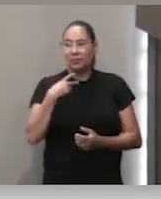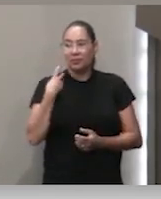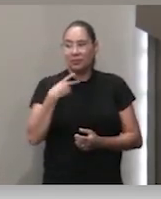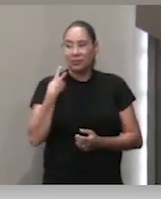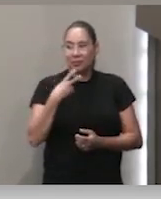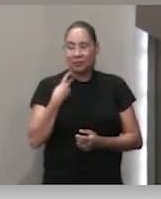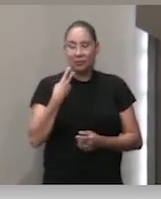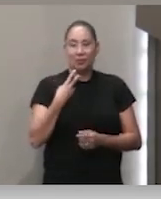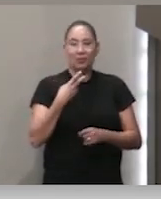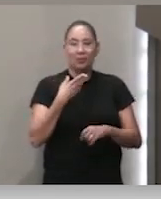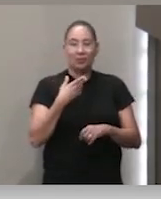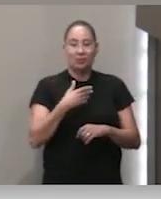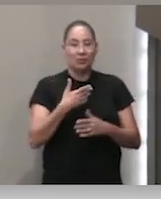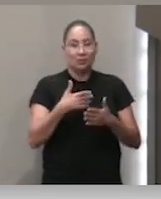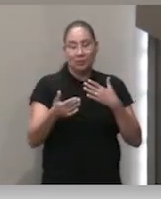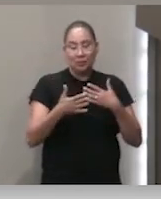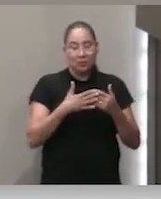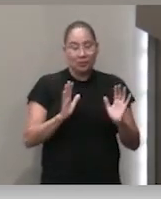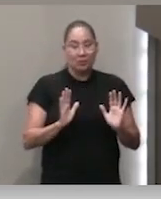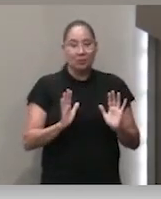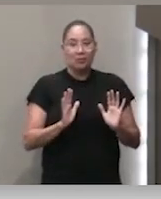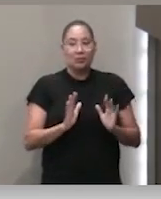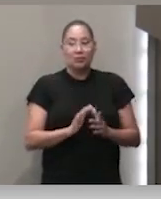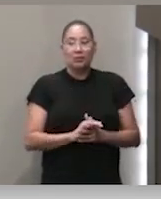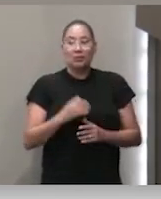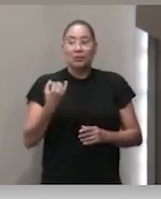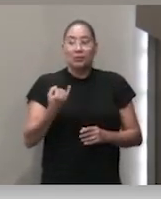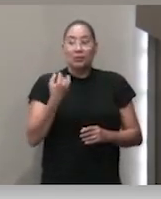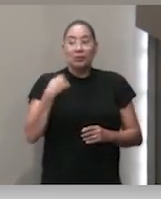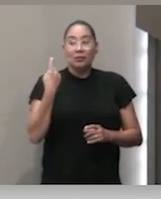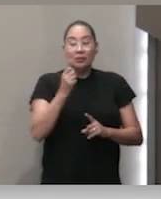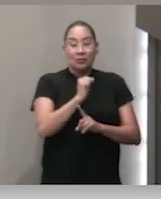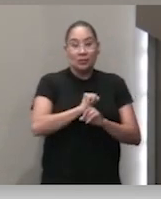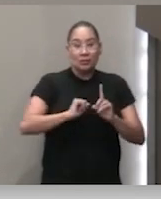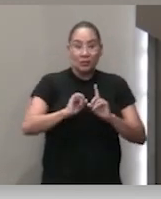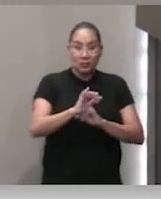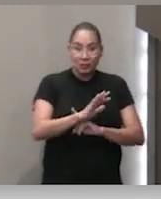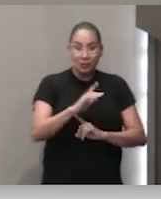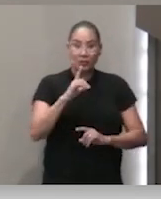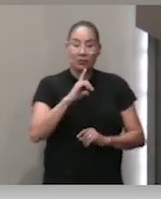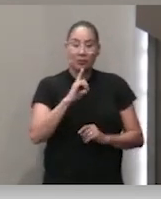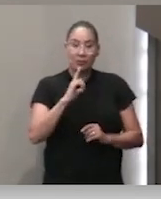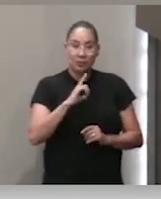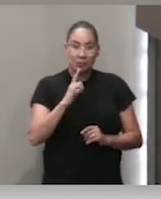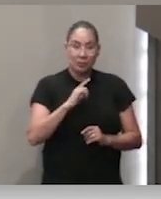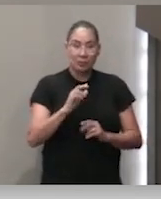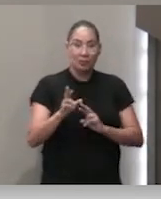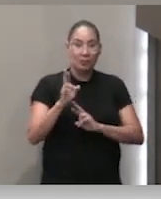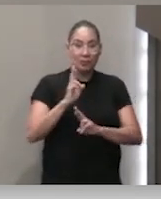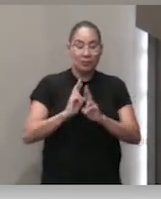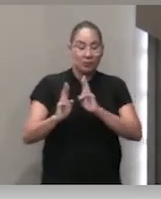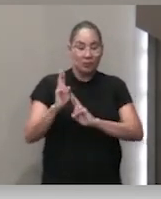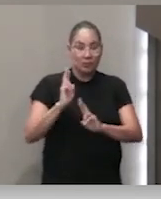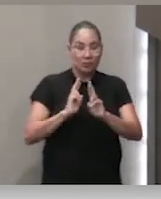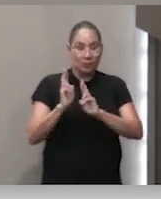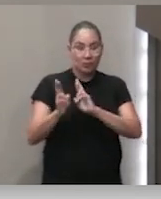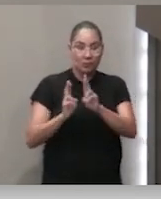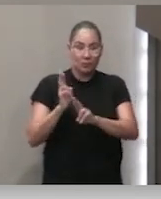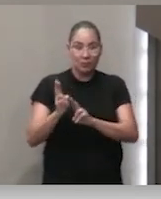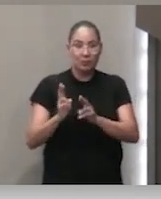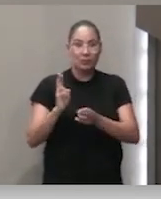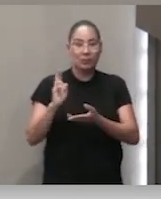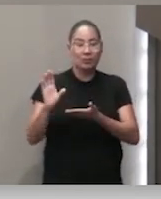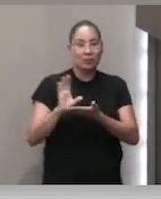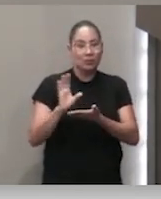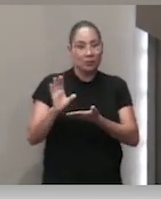situação, da base. O importante é que a nossa sociedade receba né, a resposta e receba os investimentos que